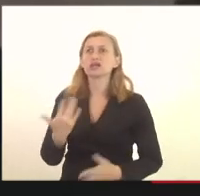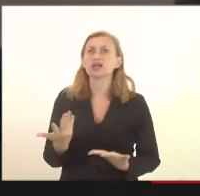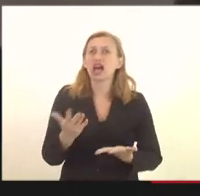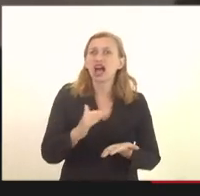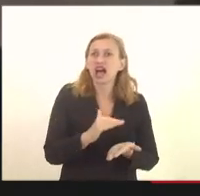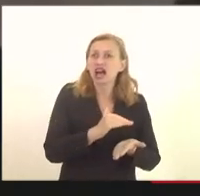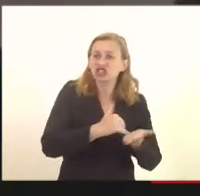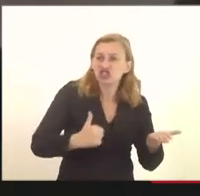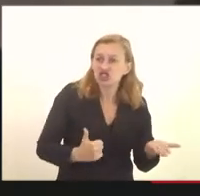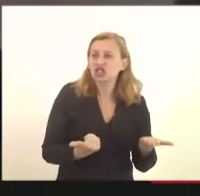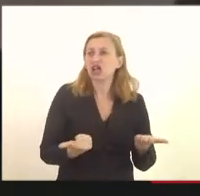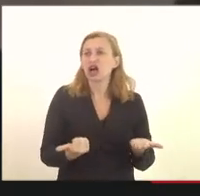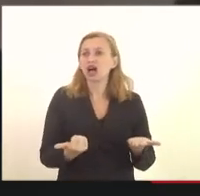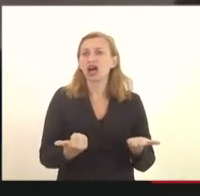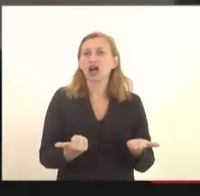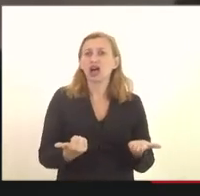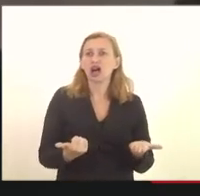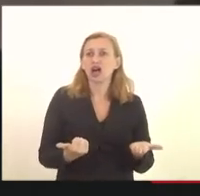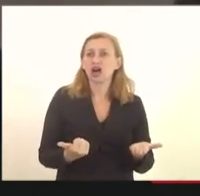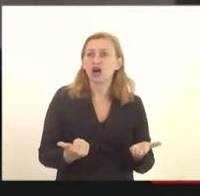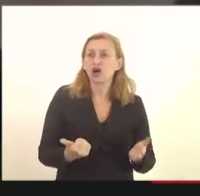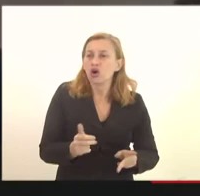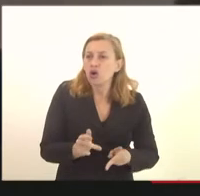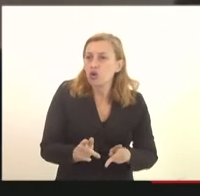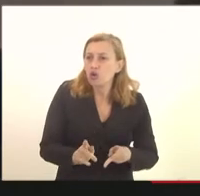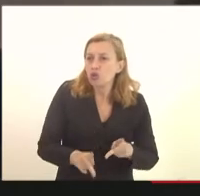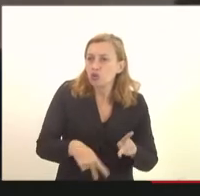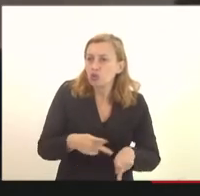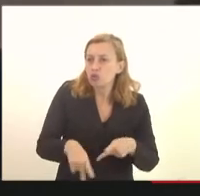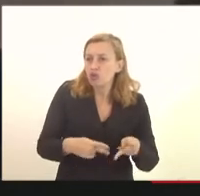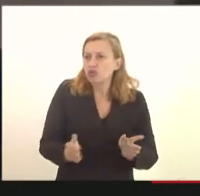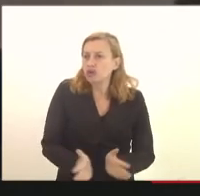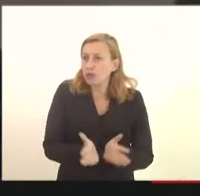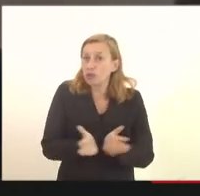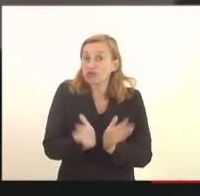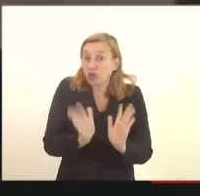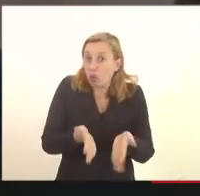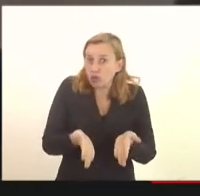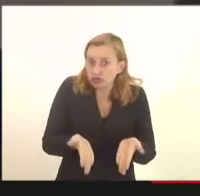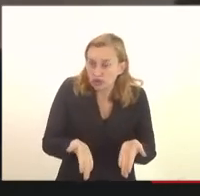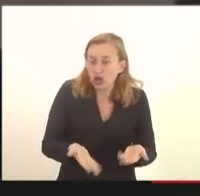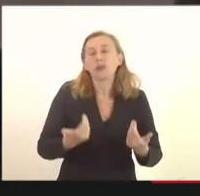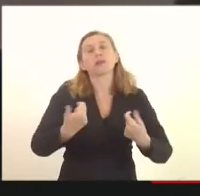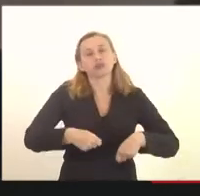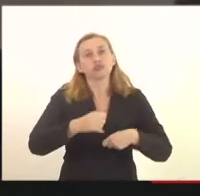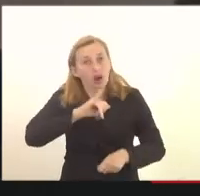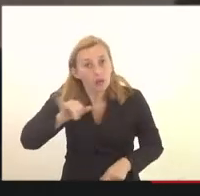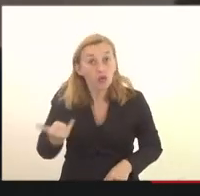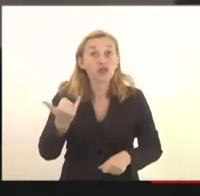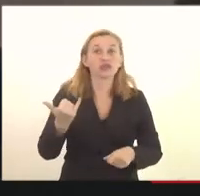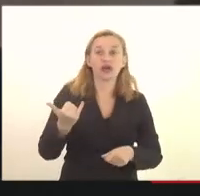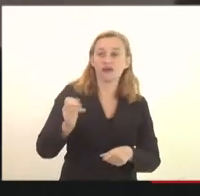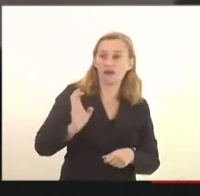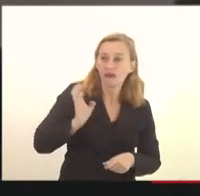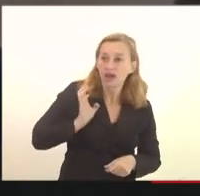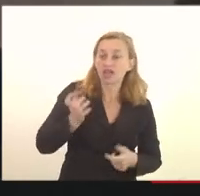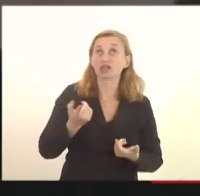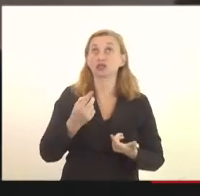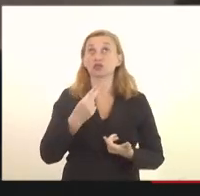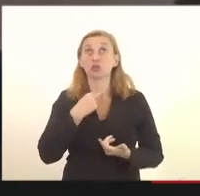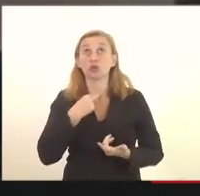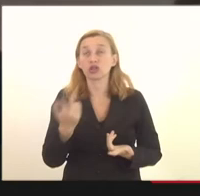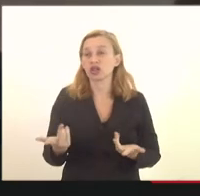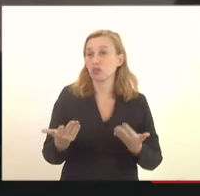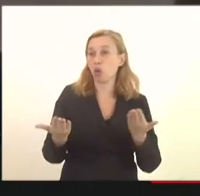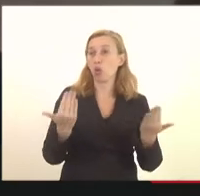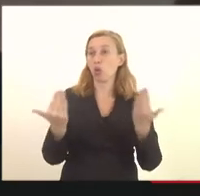tirar grande parte da nossa população da situação econômica que ela está hoje. Nós temos que aproveitar essa riqueza, nós não podemos nos